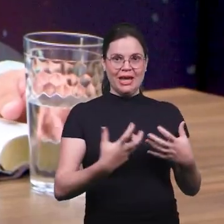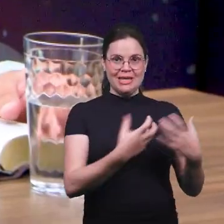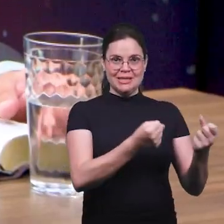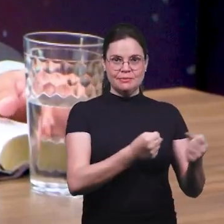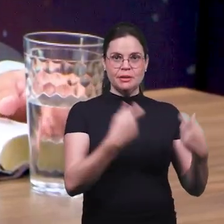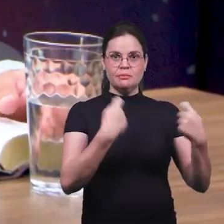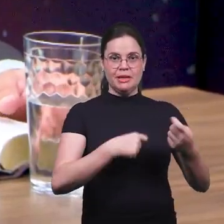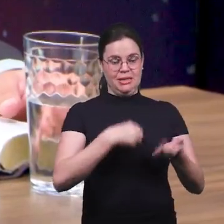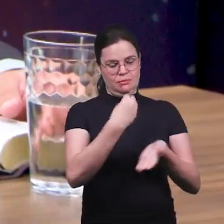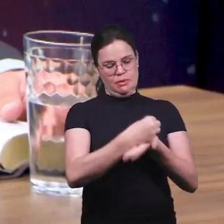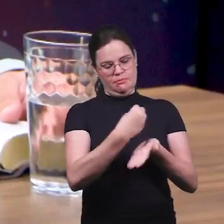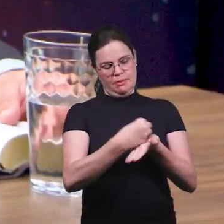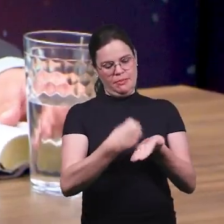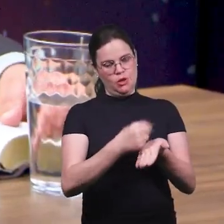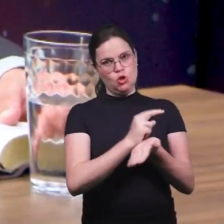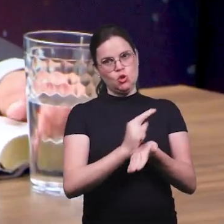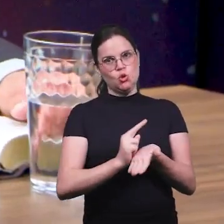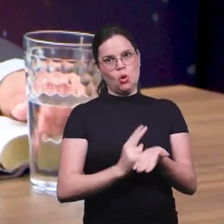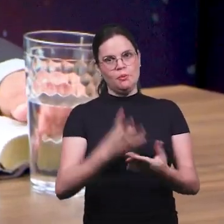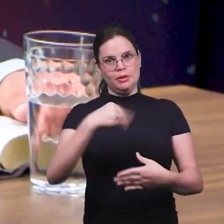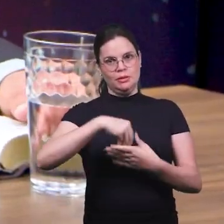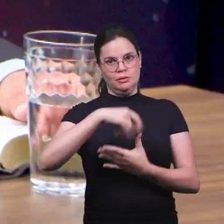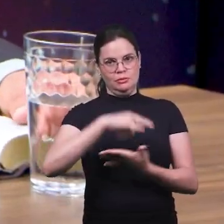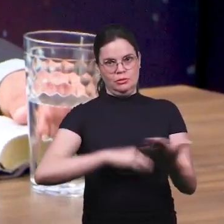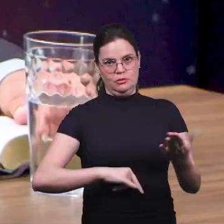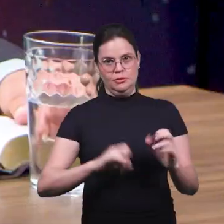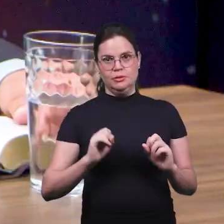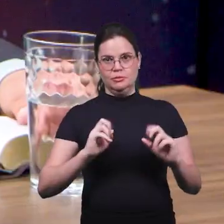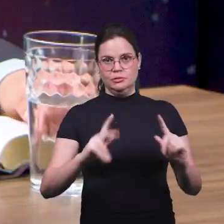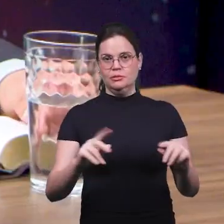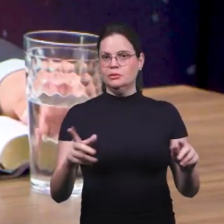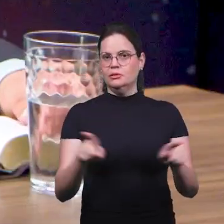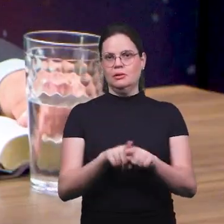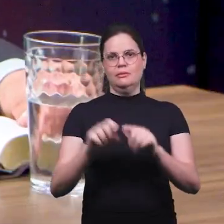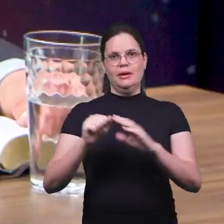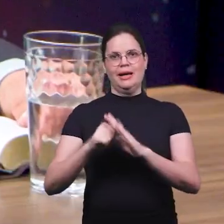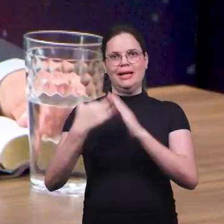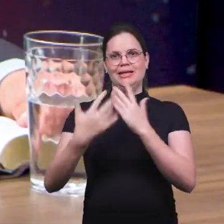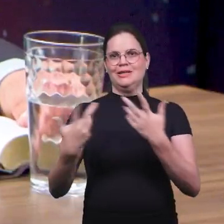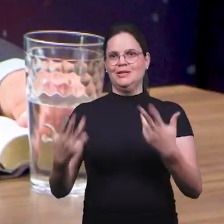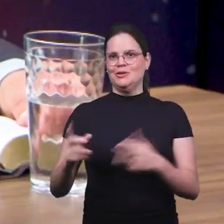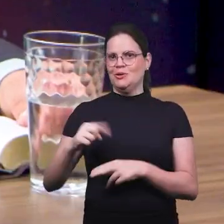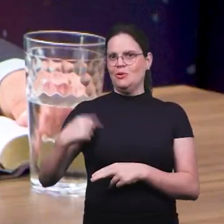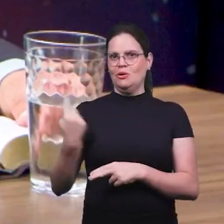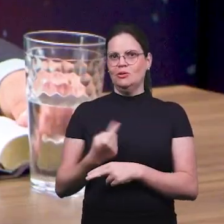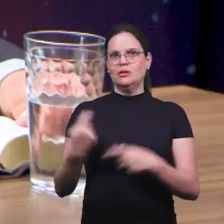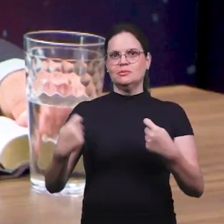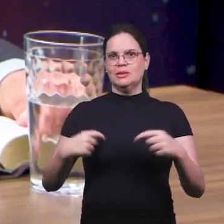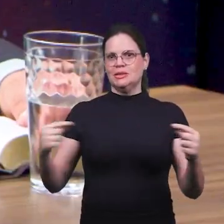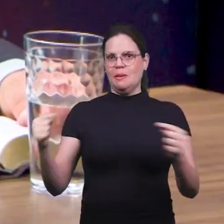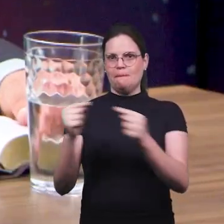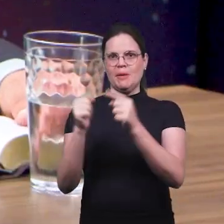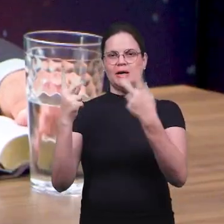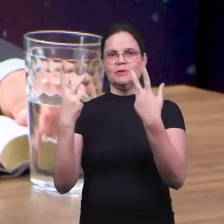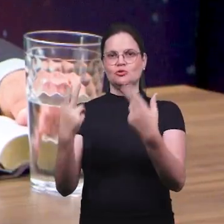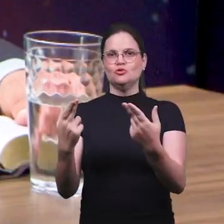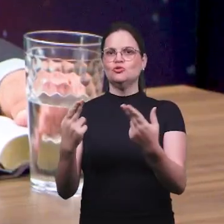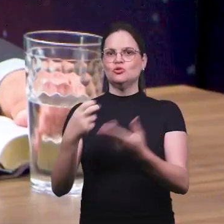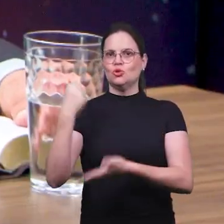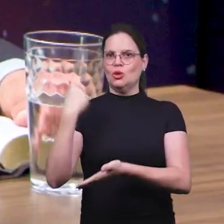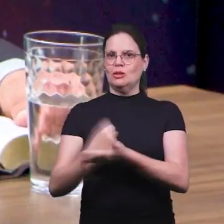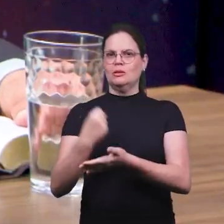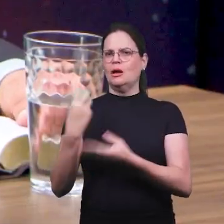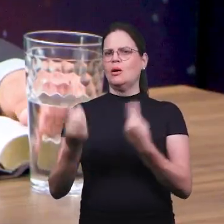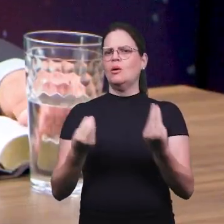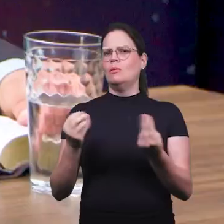formalmente identificados no meio jurídico. E nós também precisamos estar identificados com esse testamento. Como é que nós vamos estar identificados